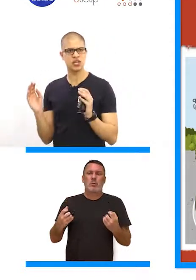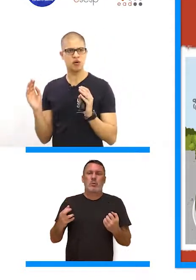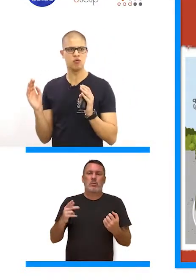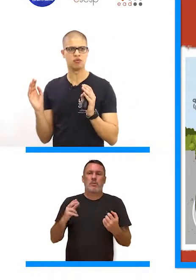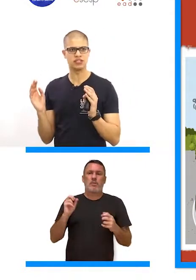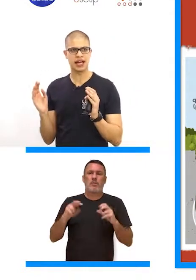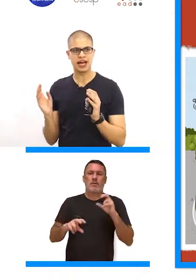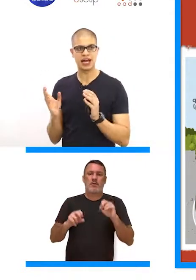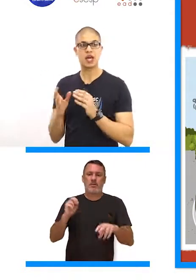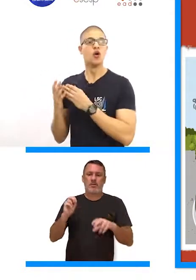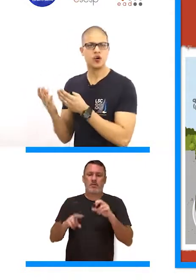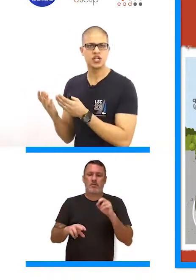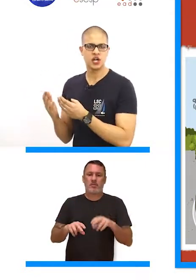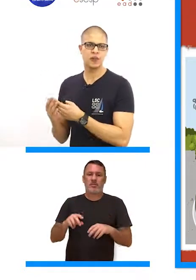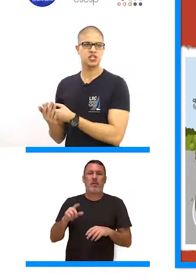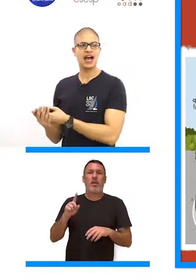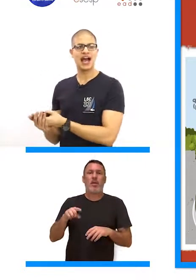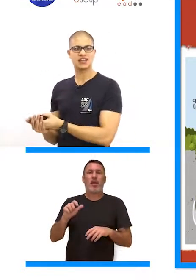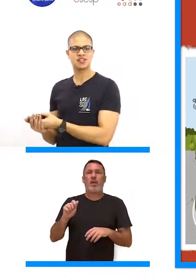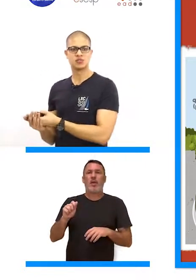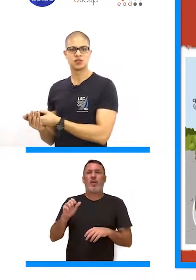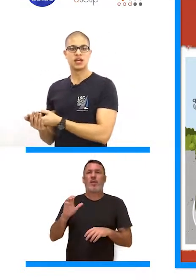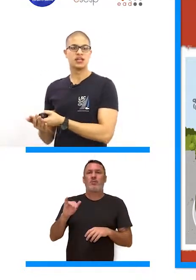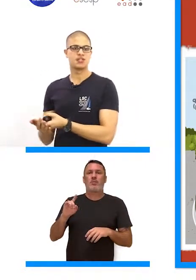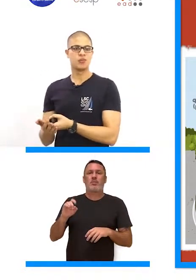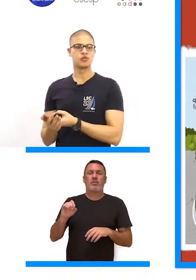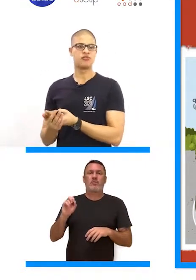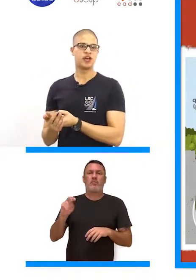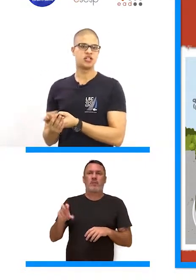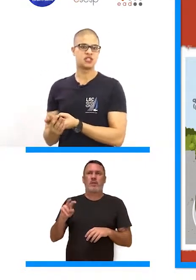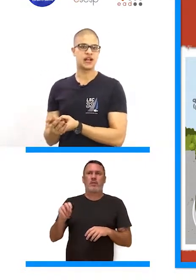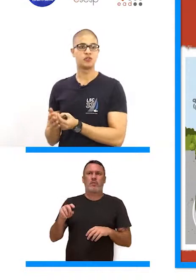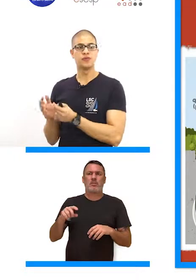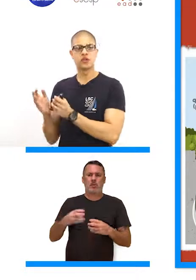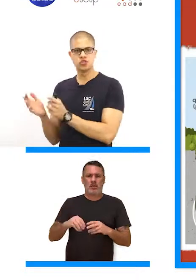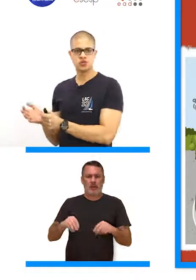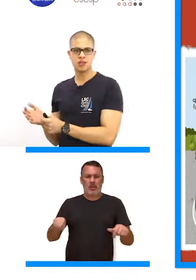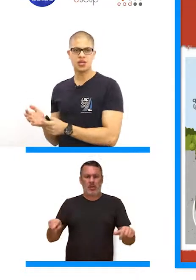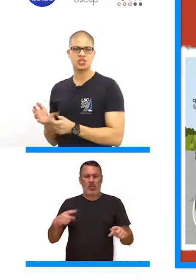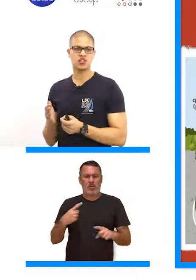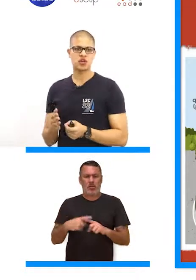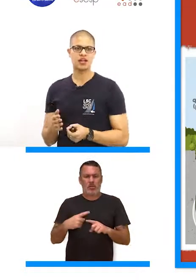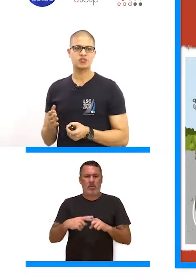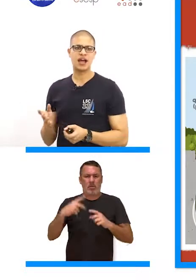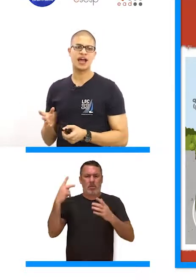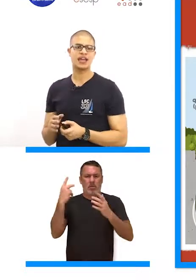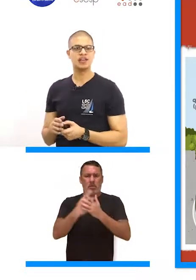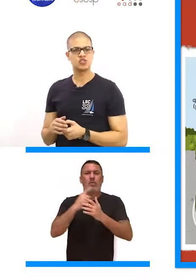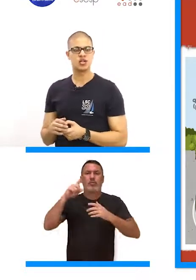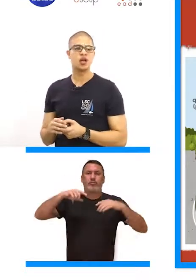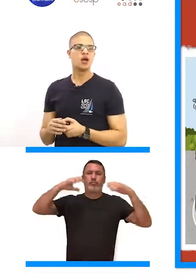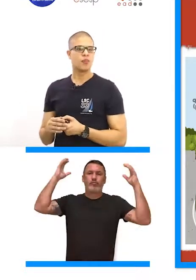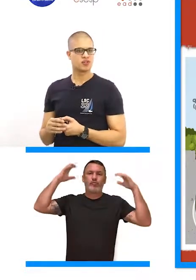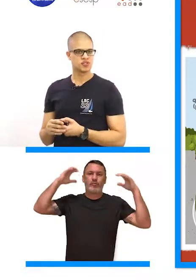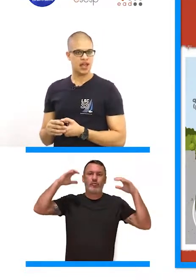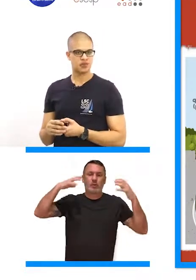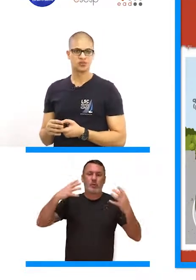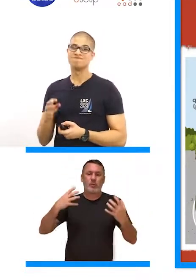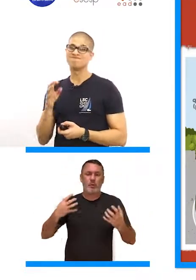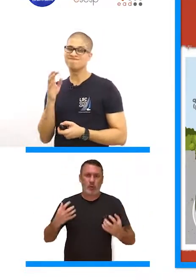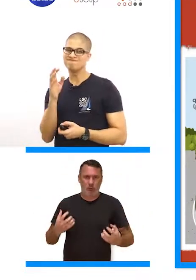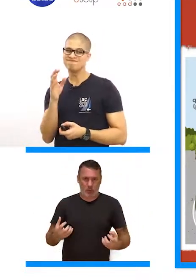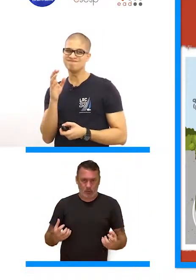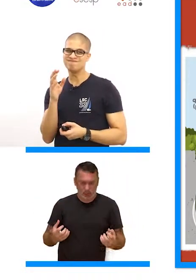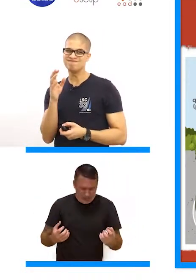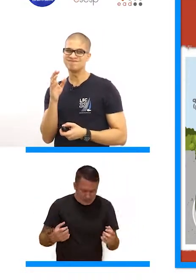não são, originalmente ácidos. Esse aumento foi registrado justamente relacionado a este